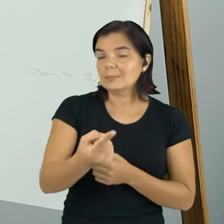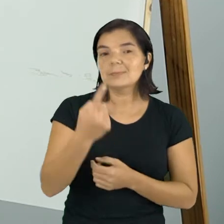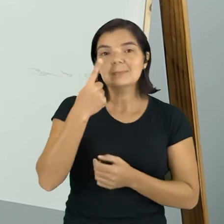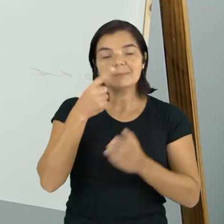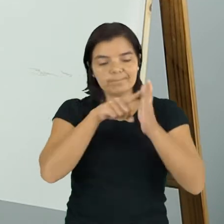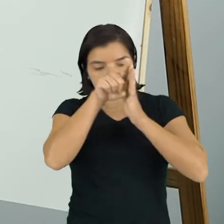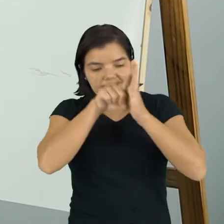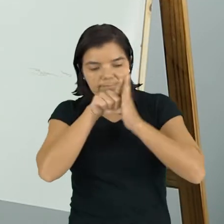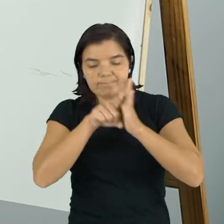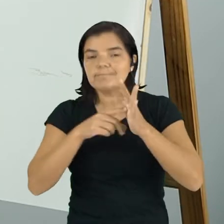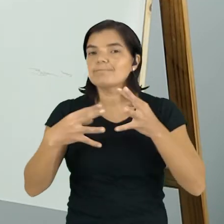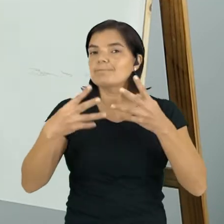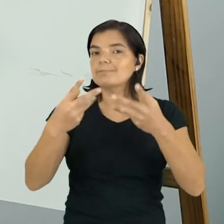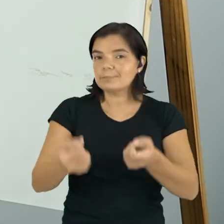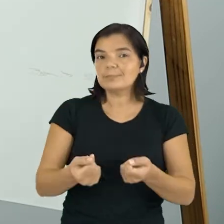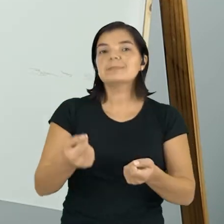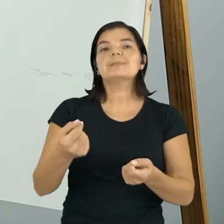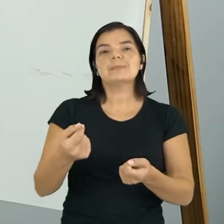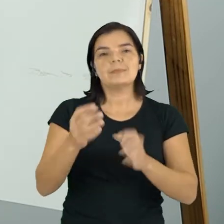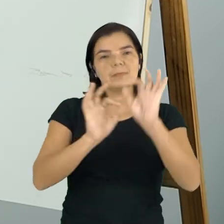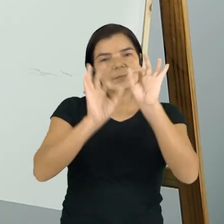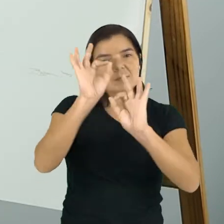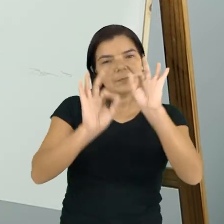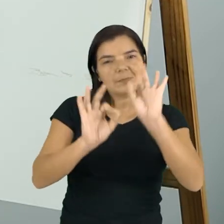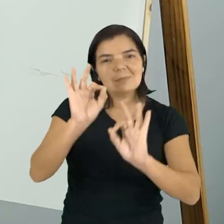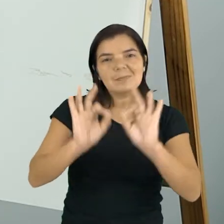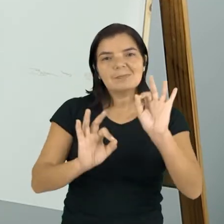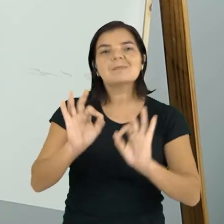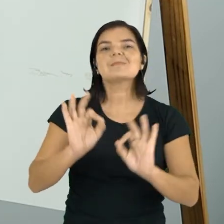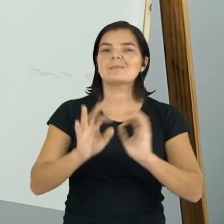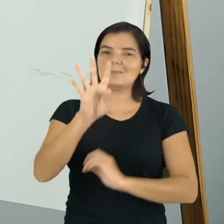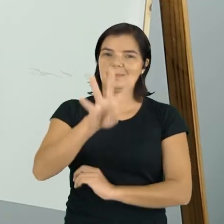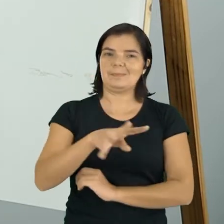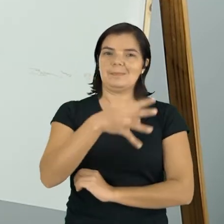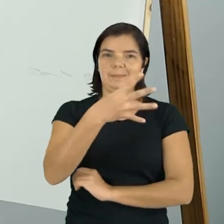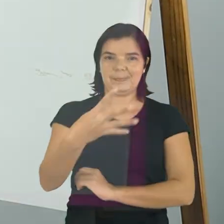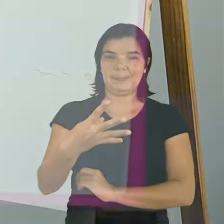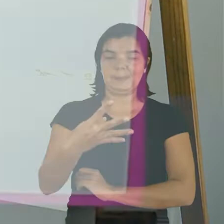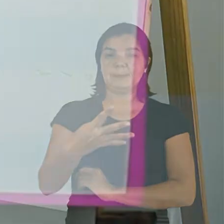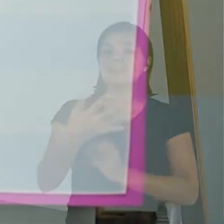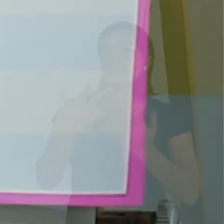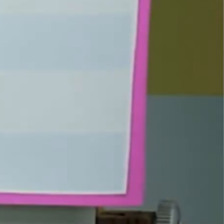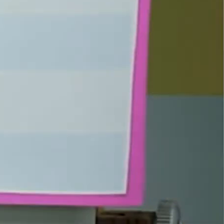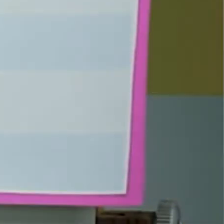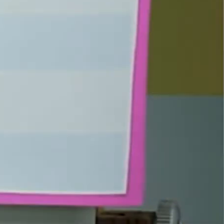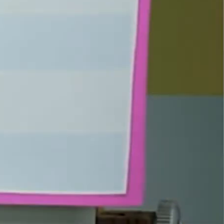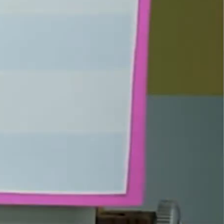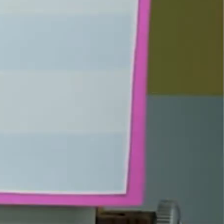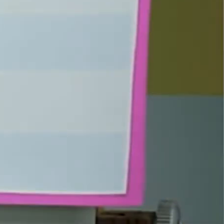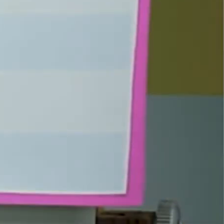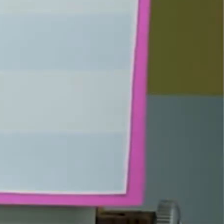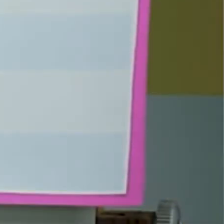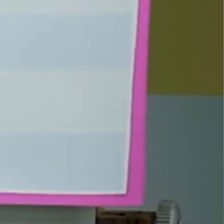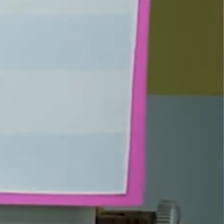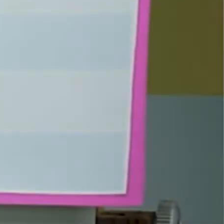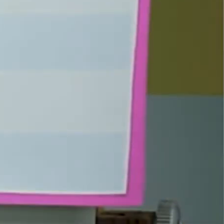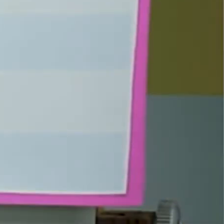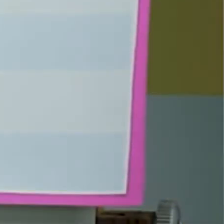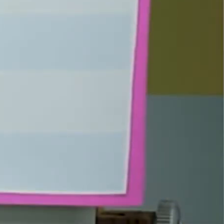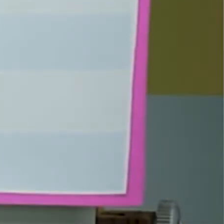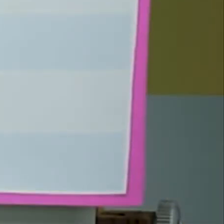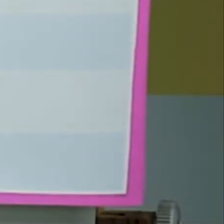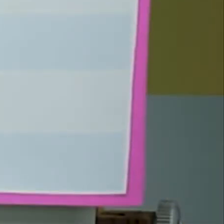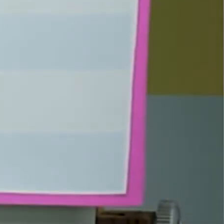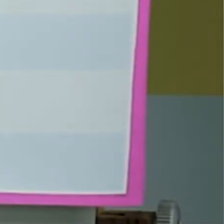nós levantamos esses dados, nós montamos a nossa tabela. E aí nós temos que lembrar qual o título que eu